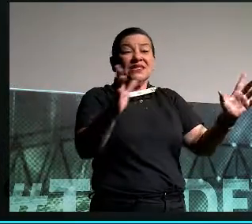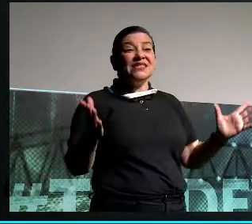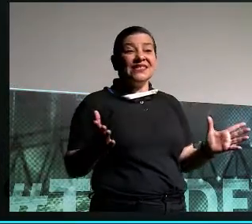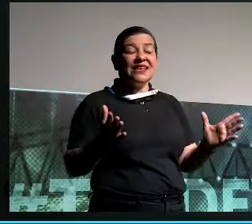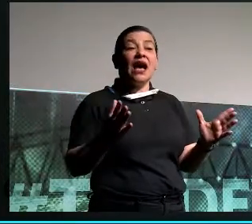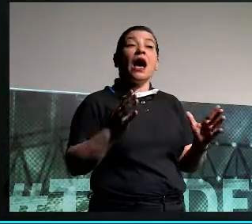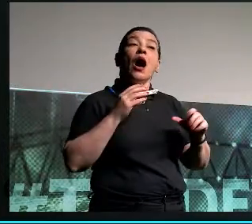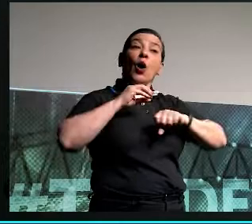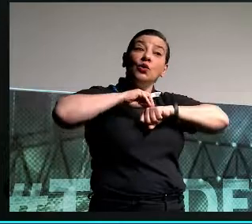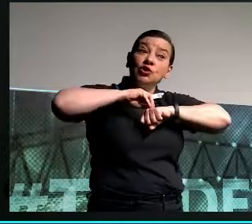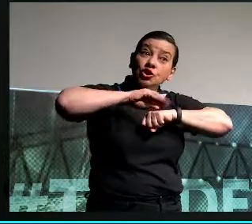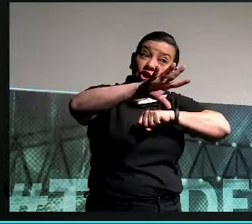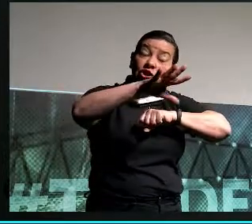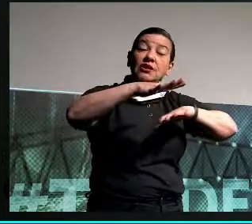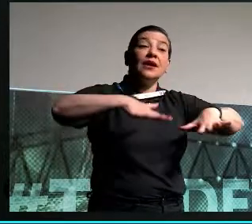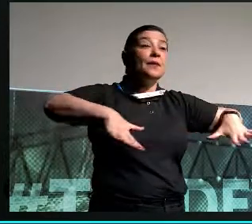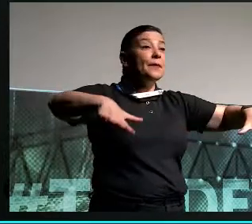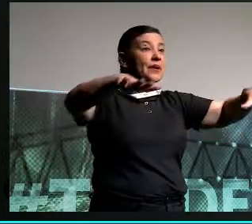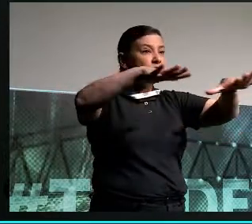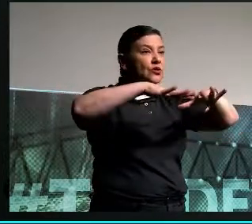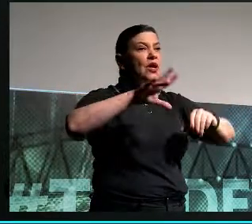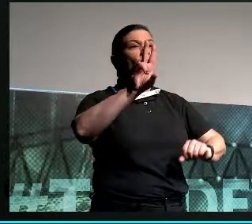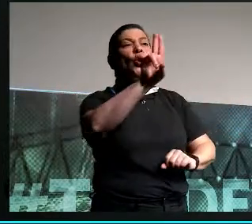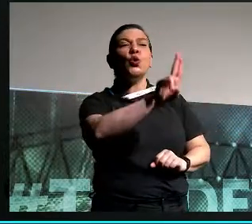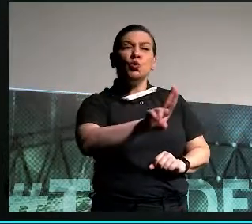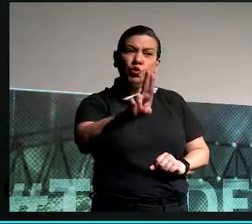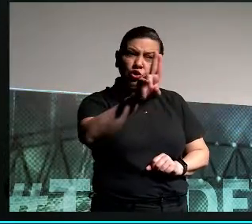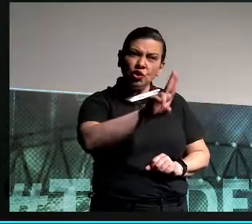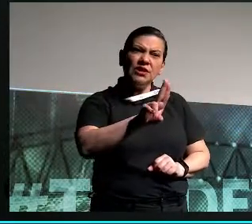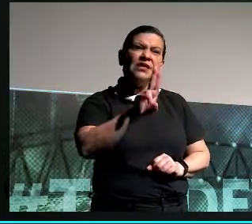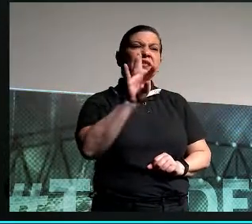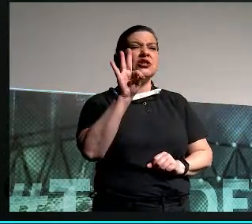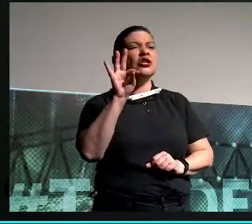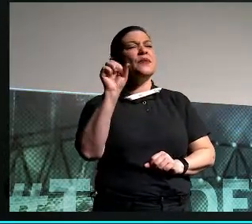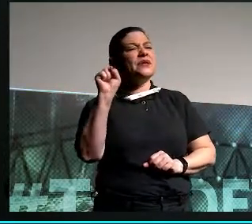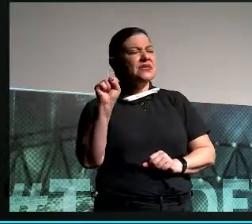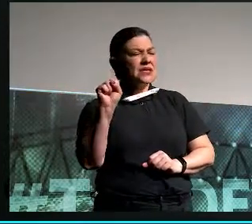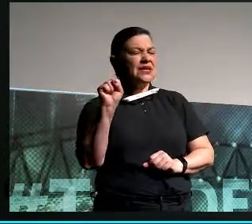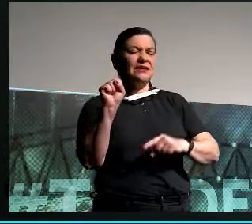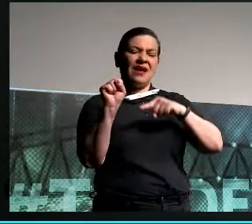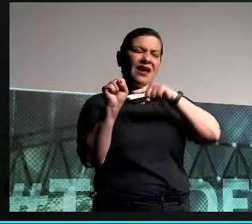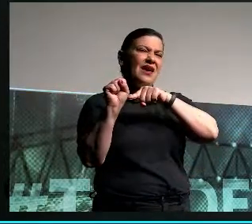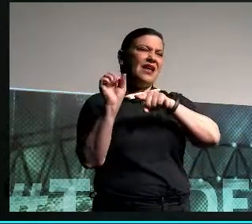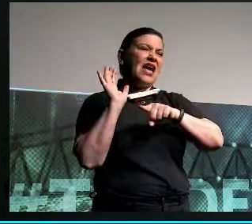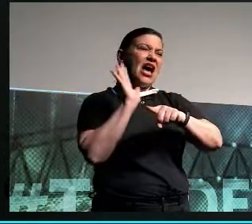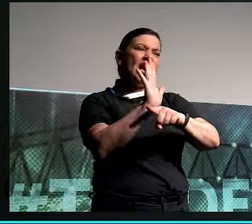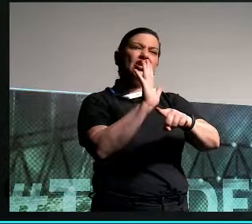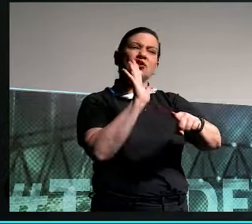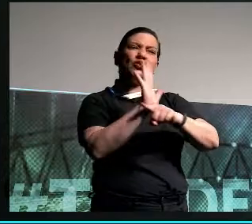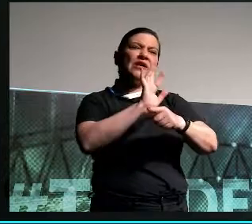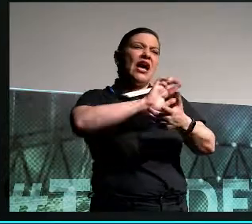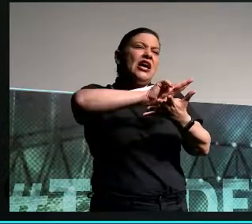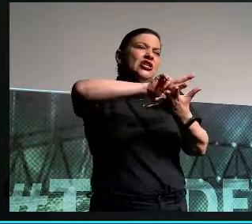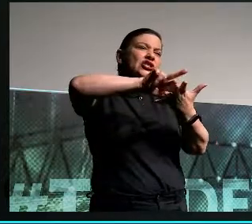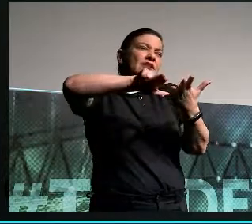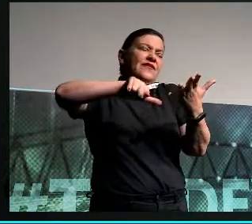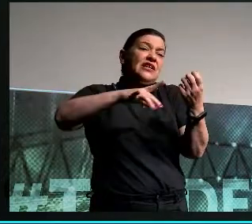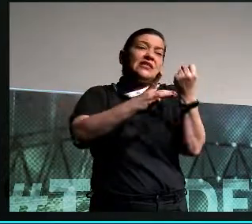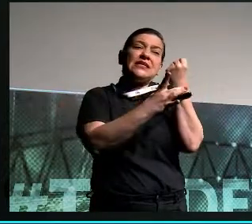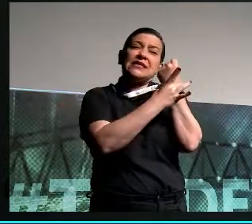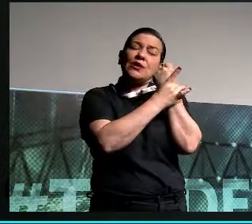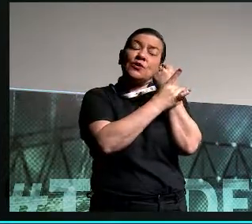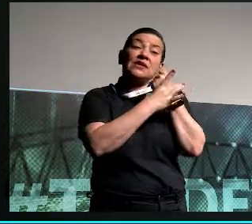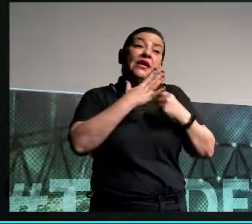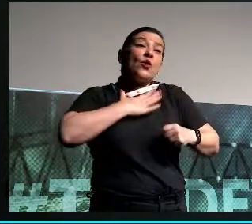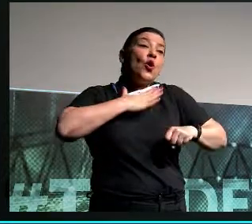Então, o que eu recomendo para todo mundo é: utilize o Strict Mode do TypeScript, porque ele vai ligar várias flags de segurança para você maravilhosas, como uma das que eu